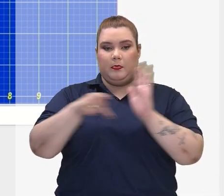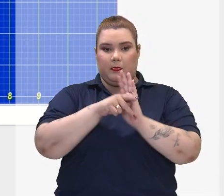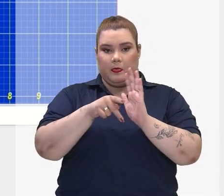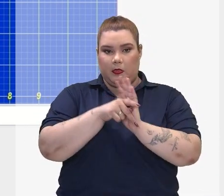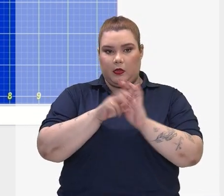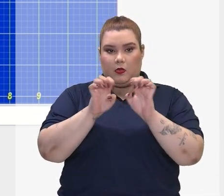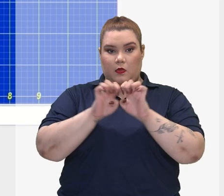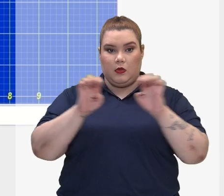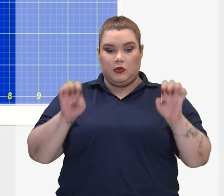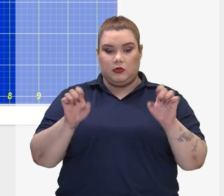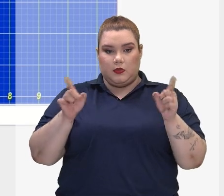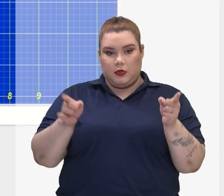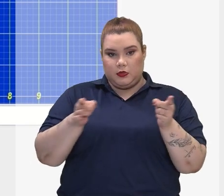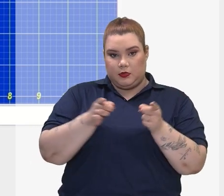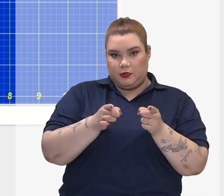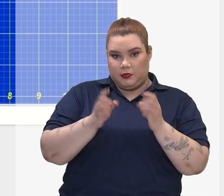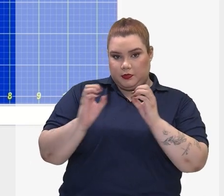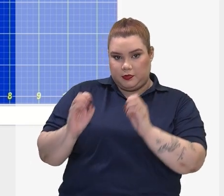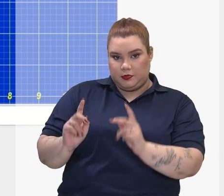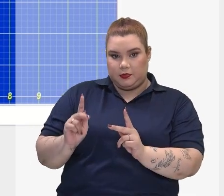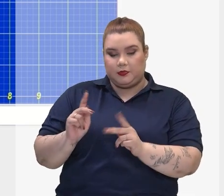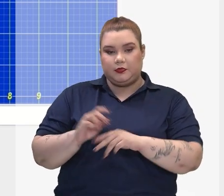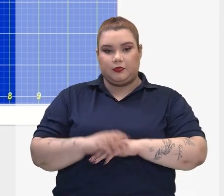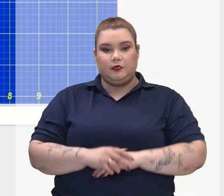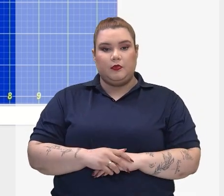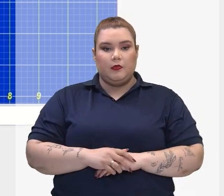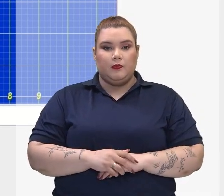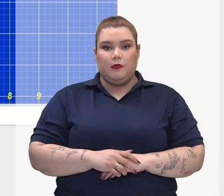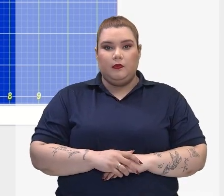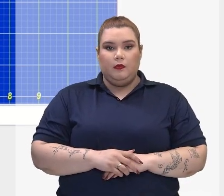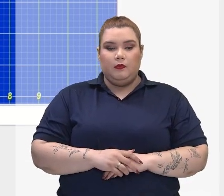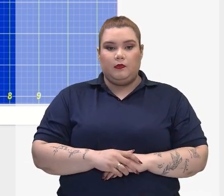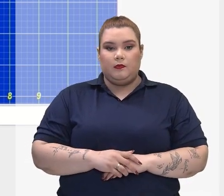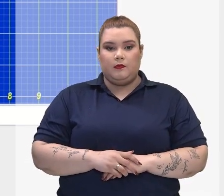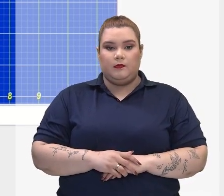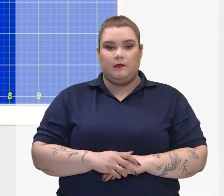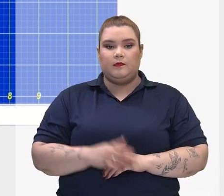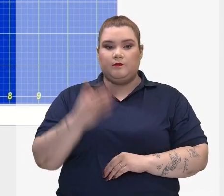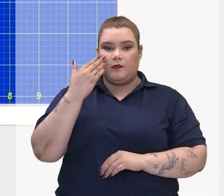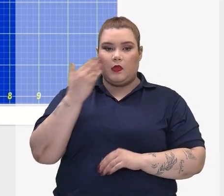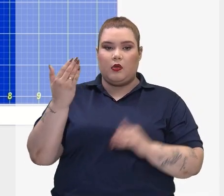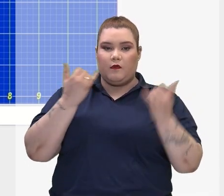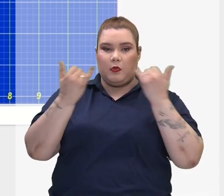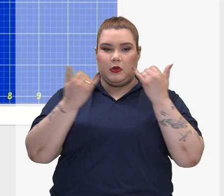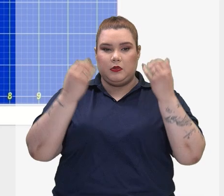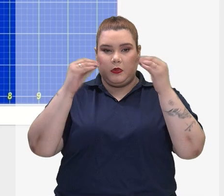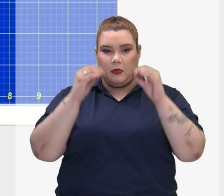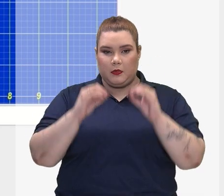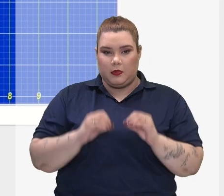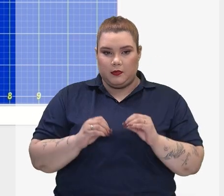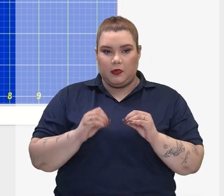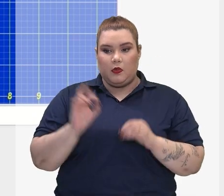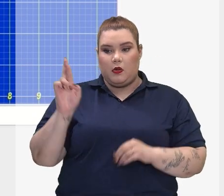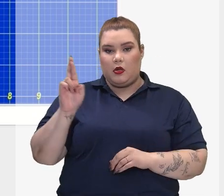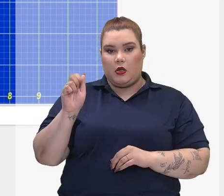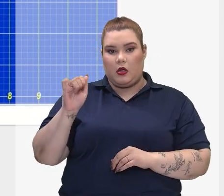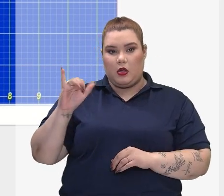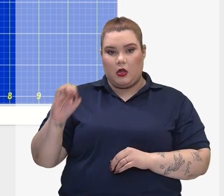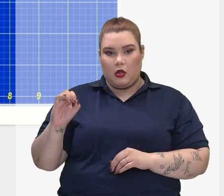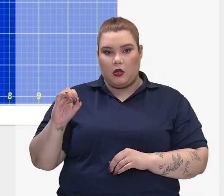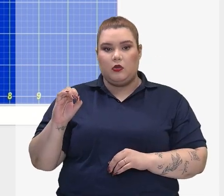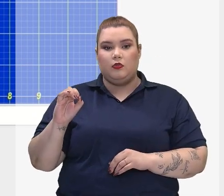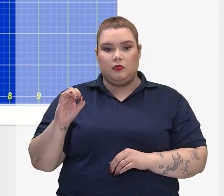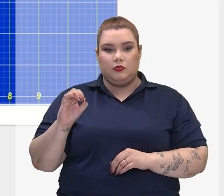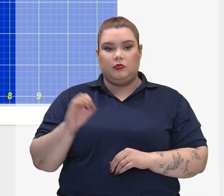equação reduzida da circunferência. Né? Foi dado lá as coordenadas do centro e o raio,